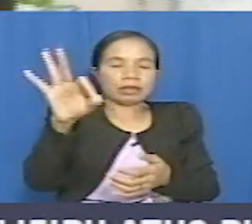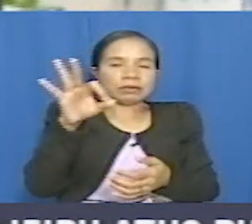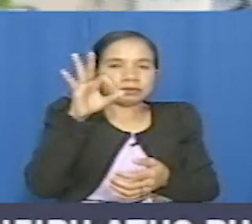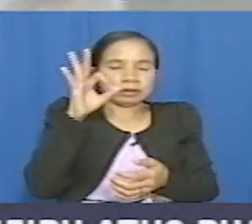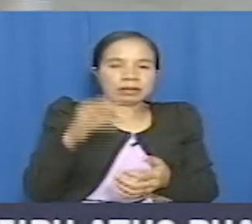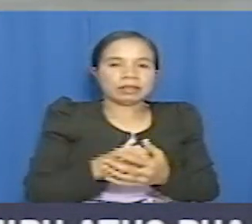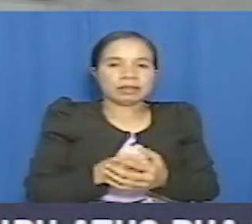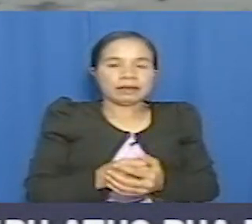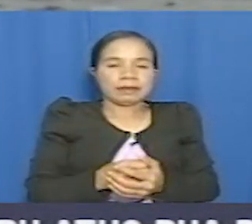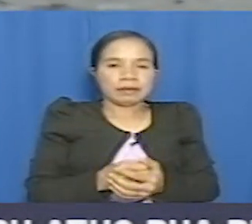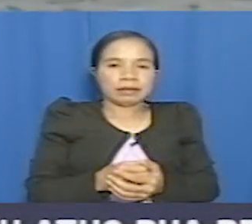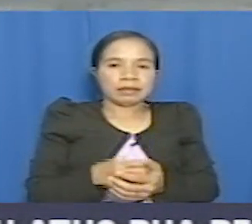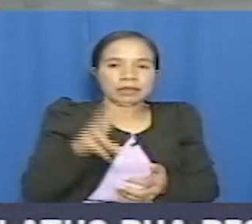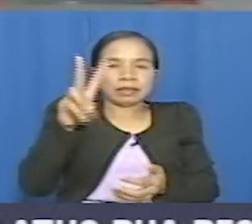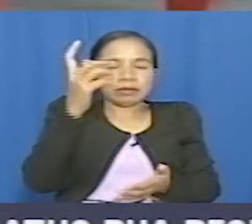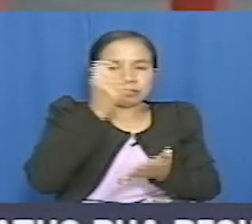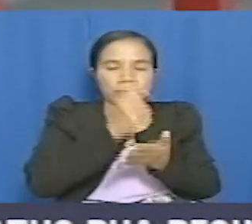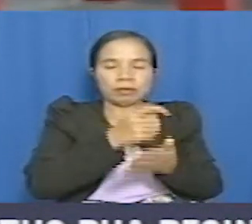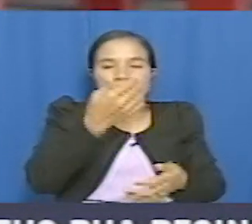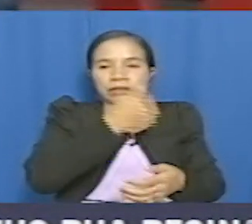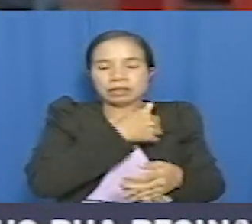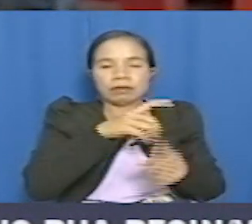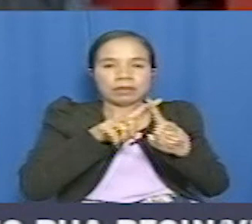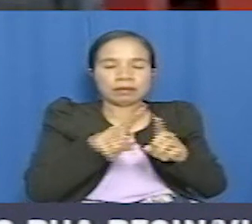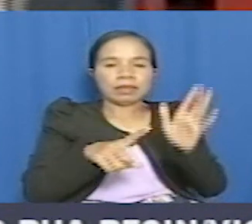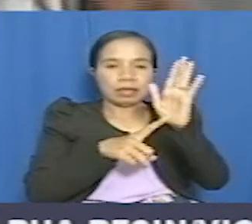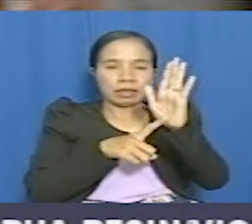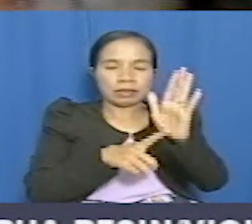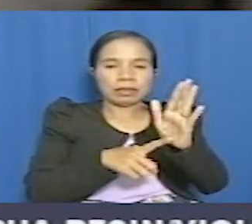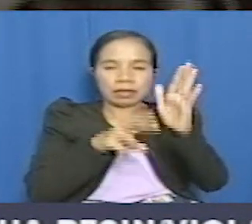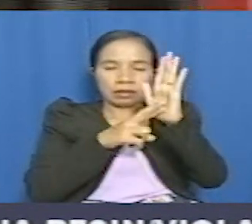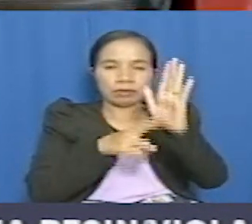resim makasidau, mai be relatório final entrega ona